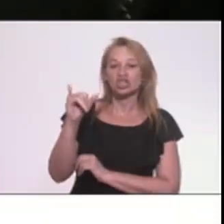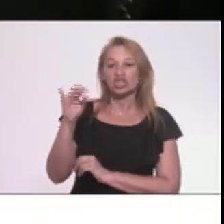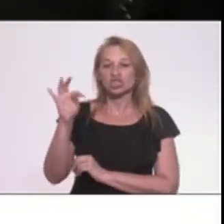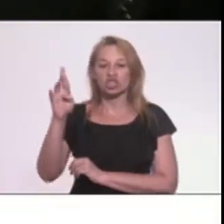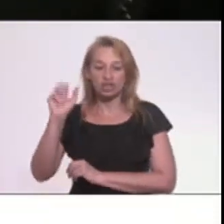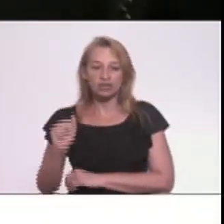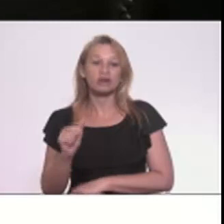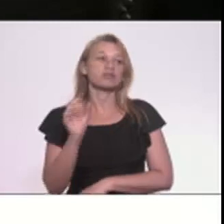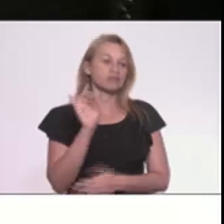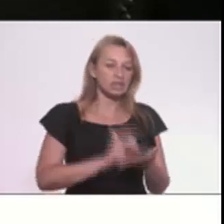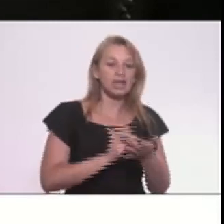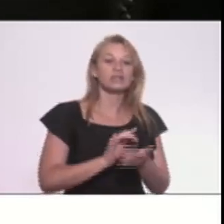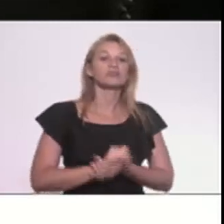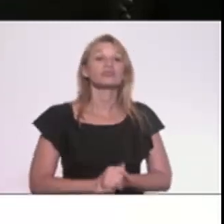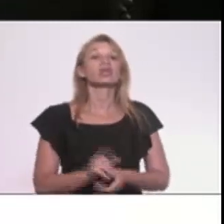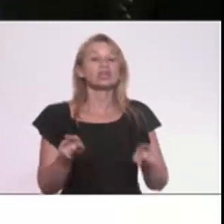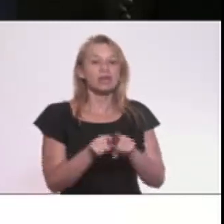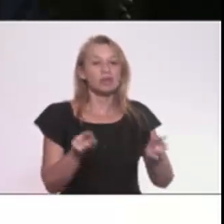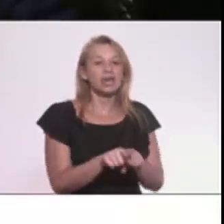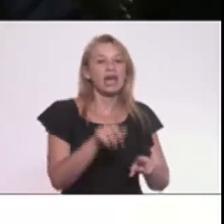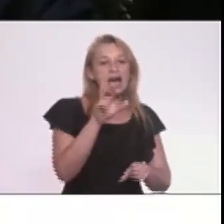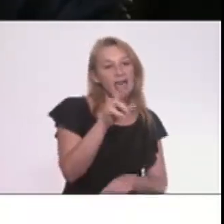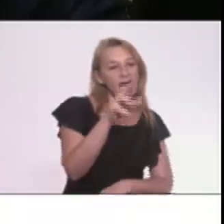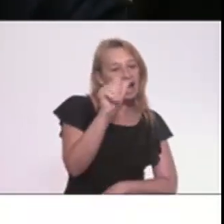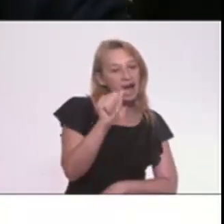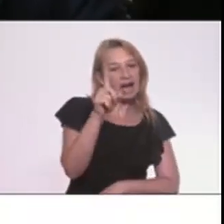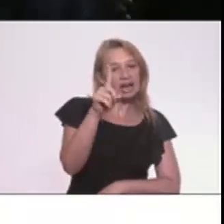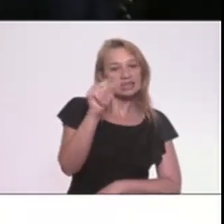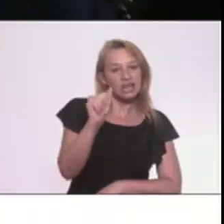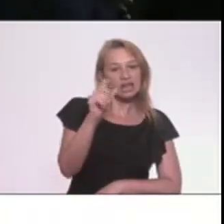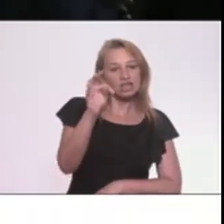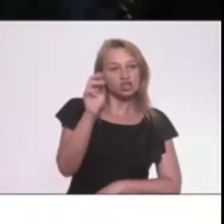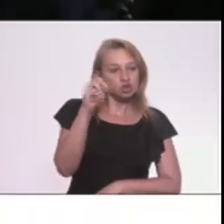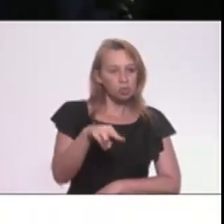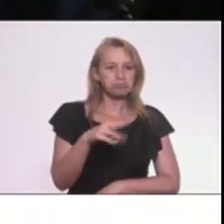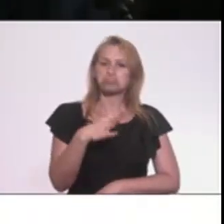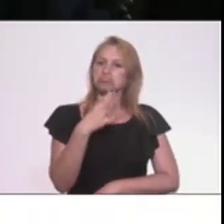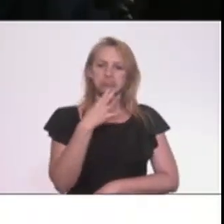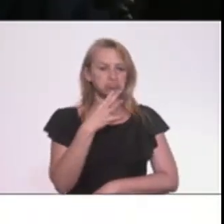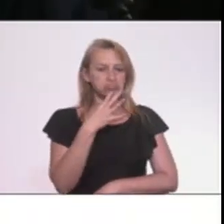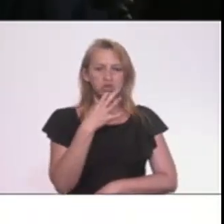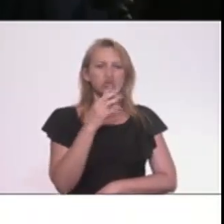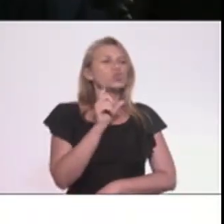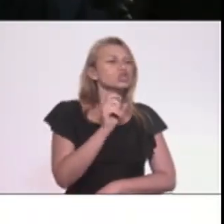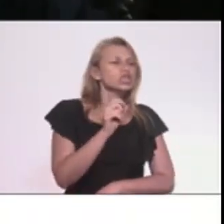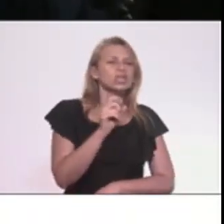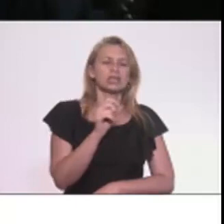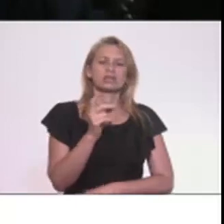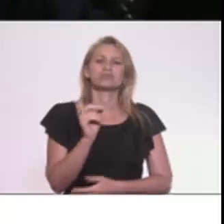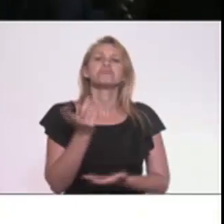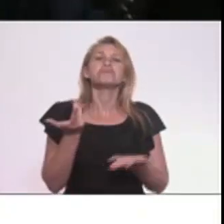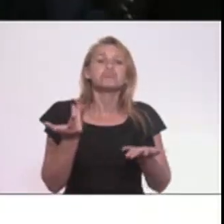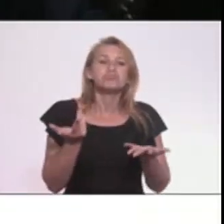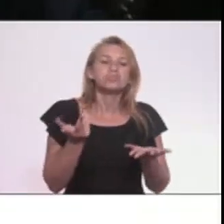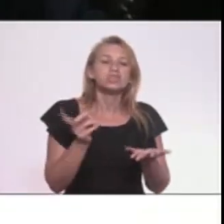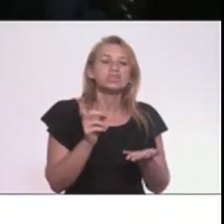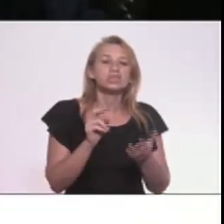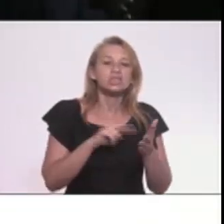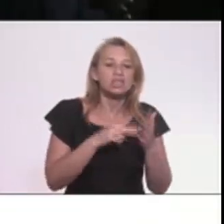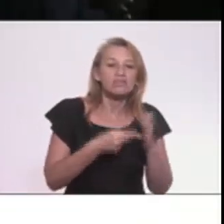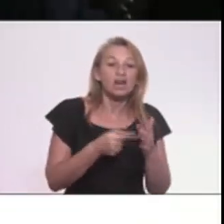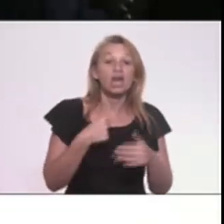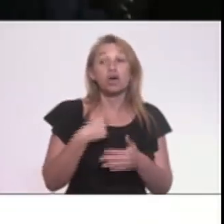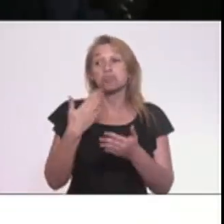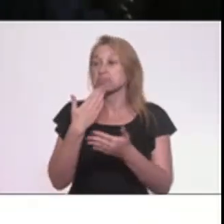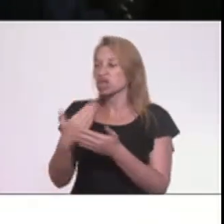Hackathon, que eu também desconhecia o que seria, e aí acabei também